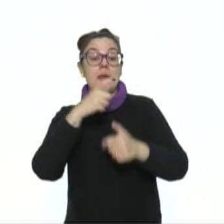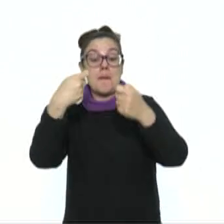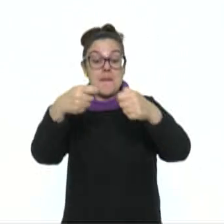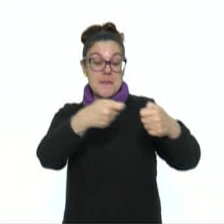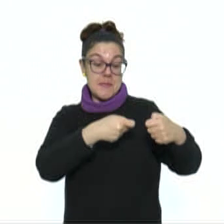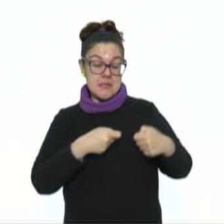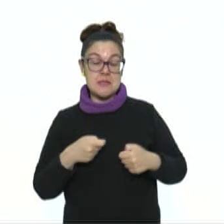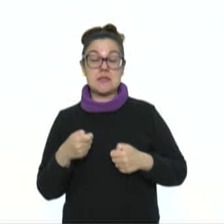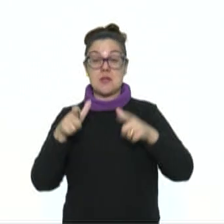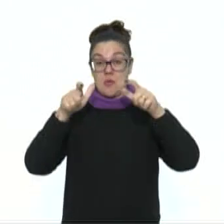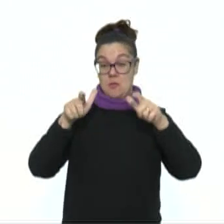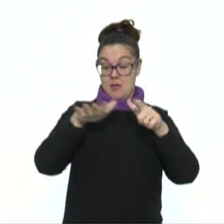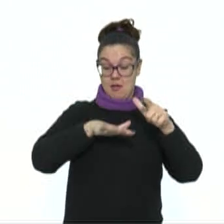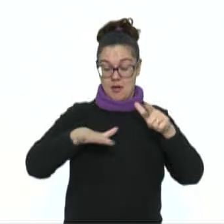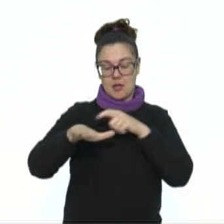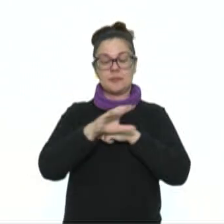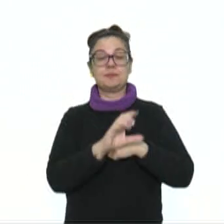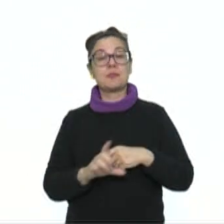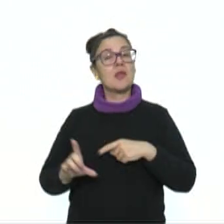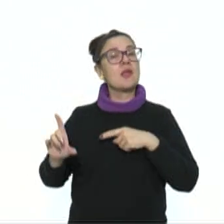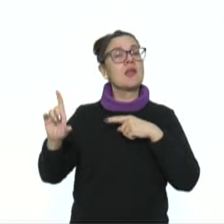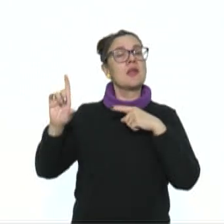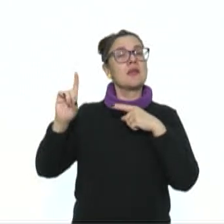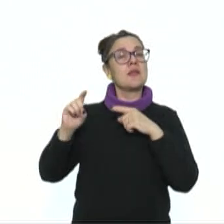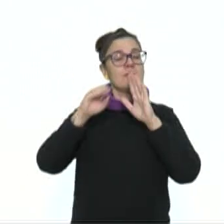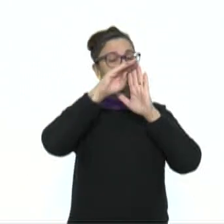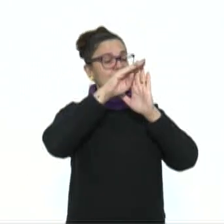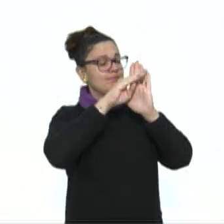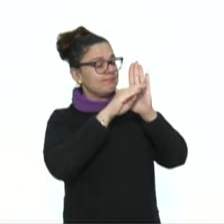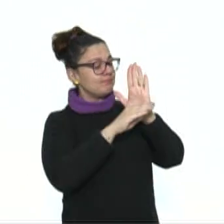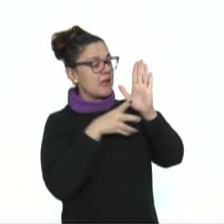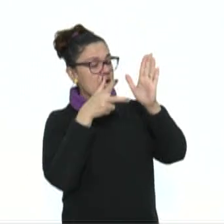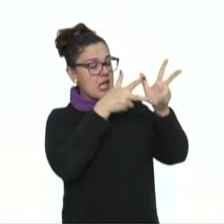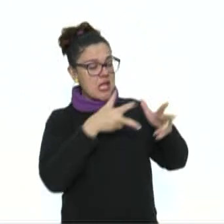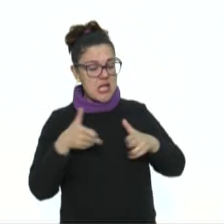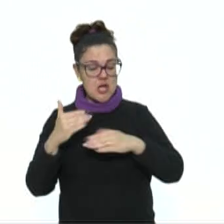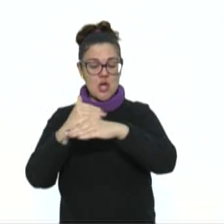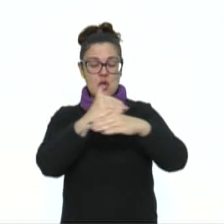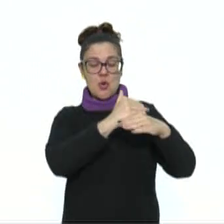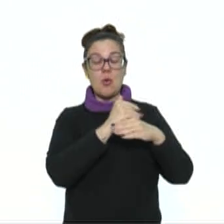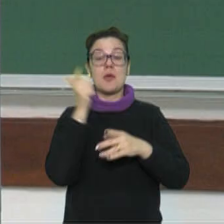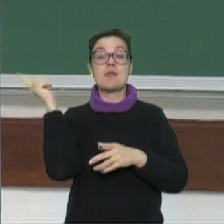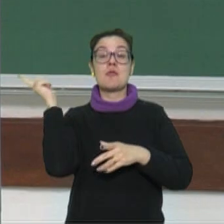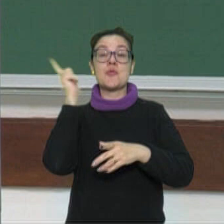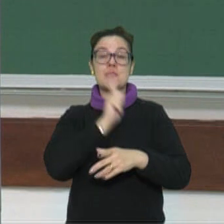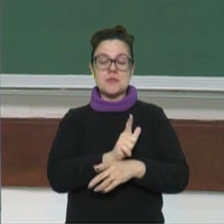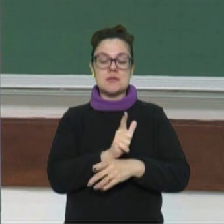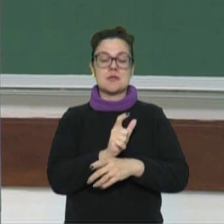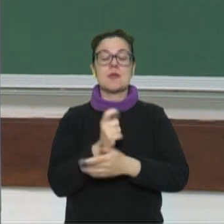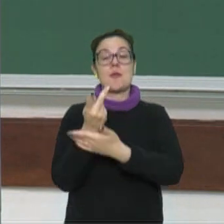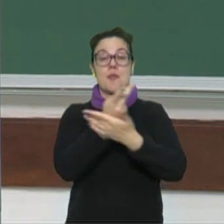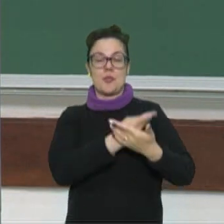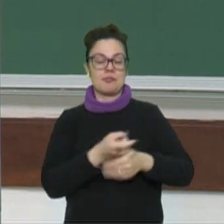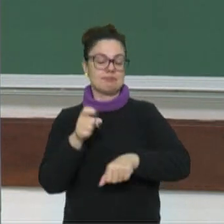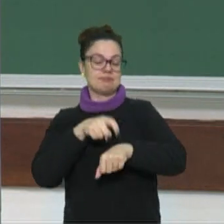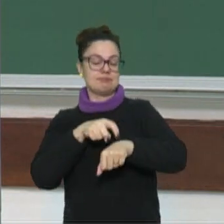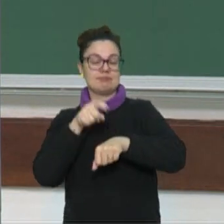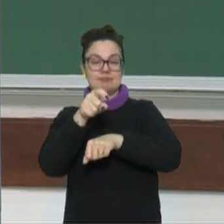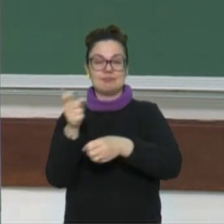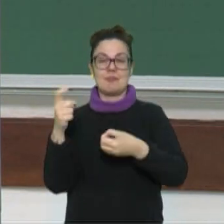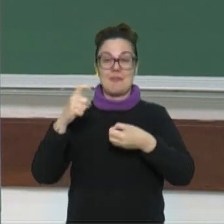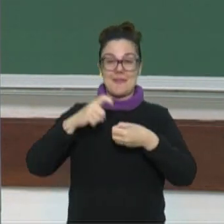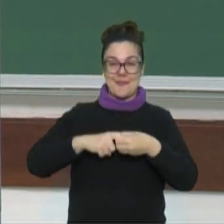no mercado. Ou D. O tabelamento de preços para garantir a procura. Vocês têm uns minutinhos para pensar e